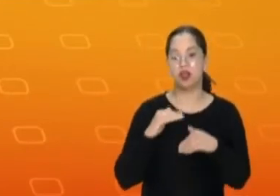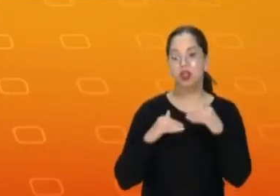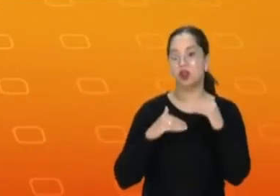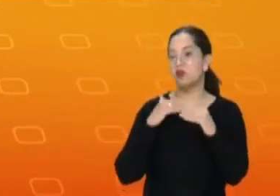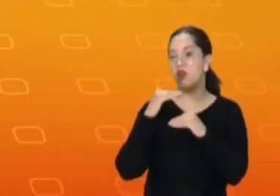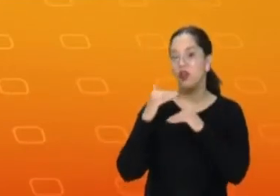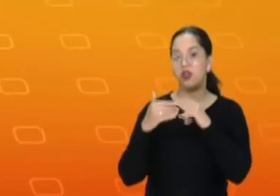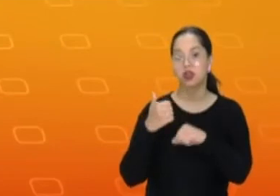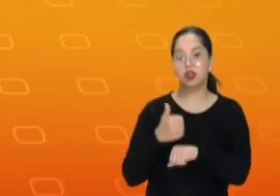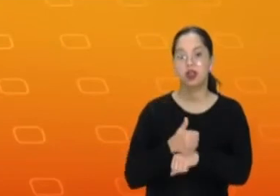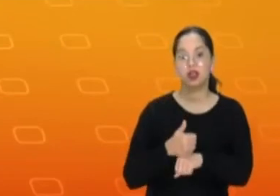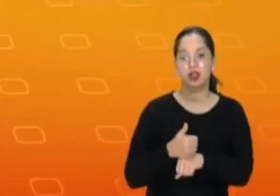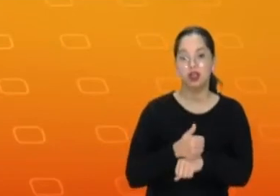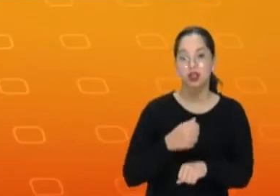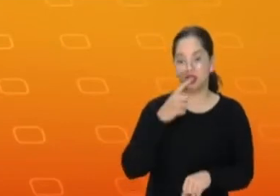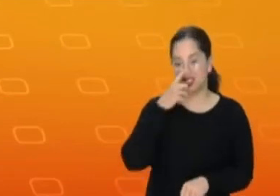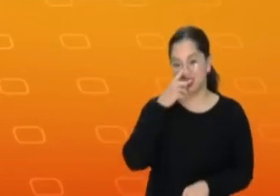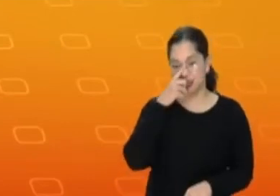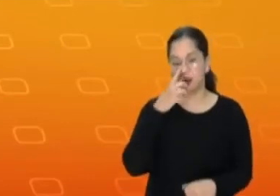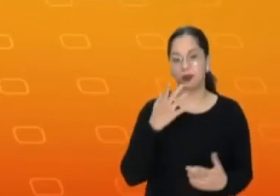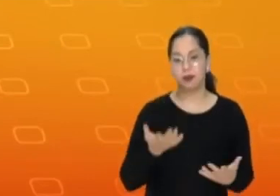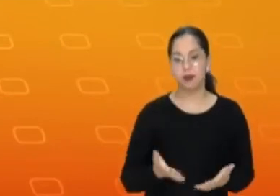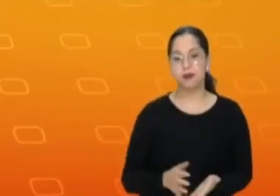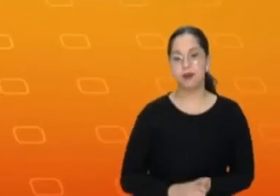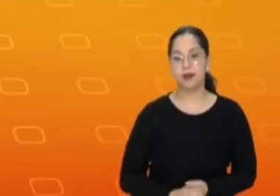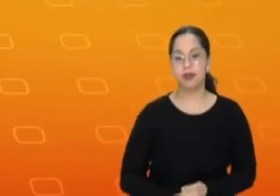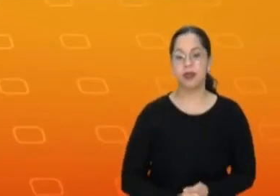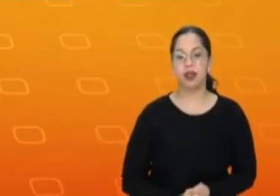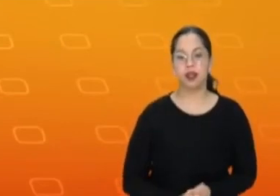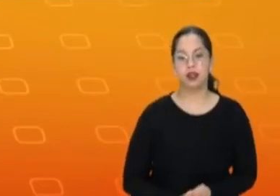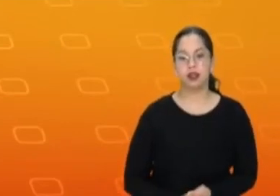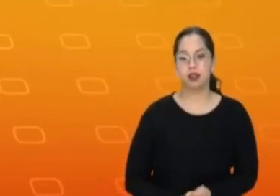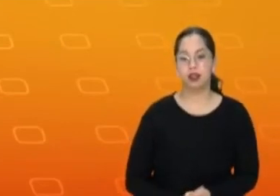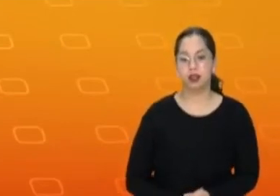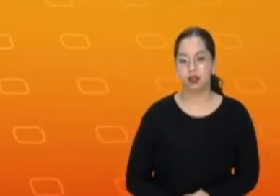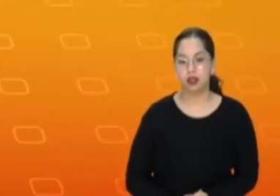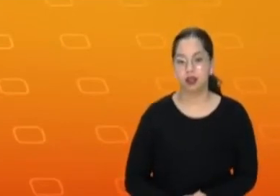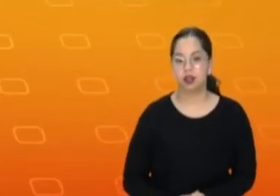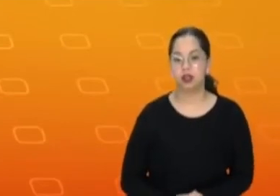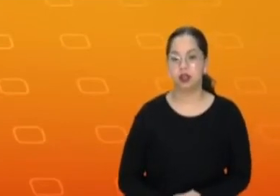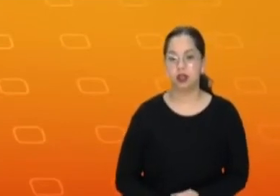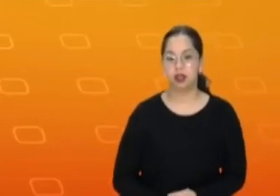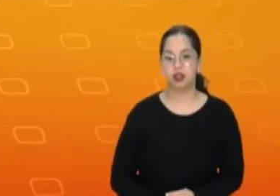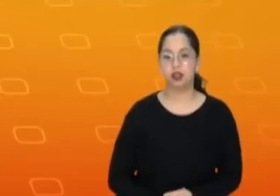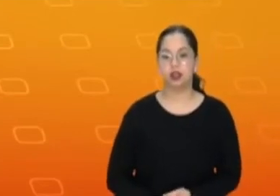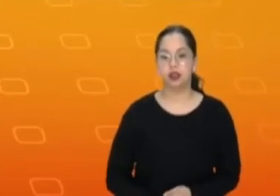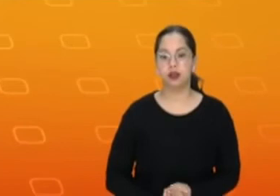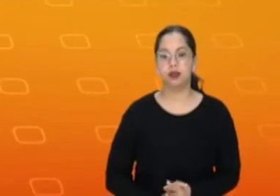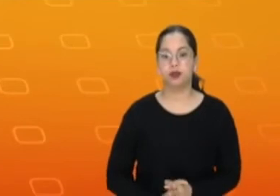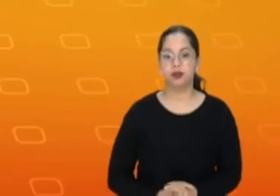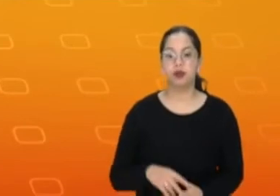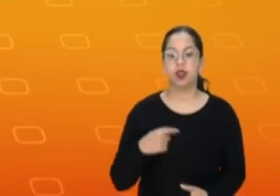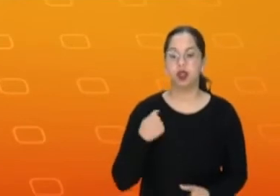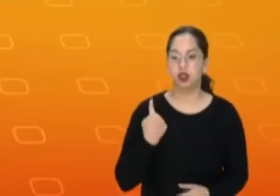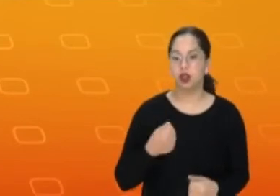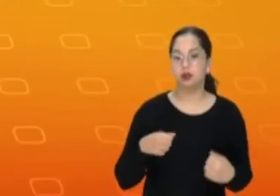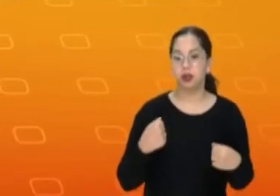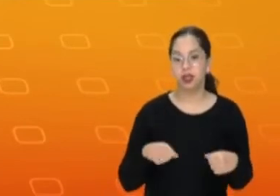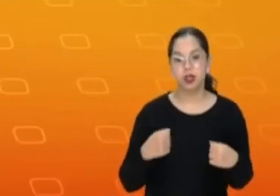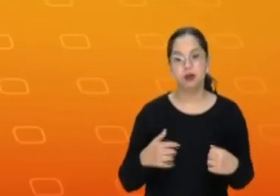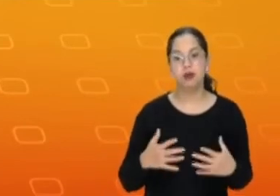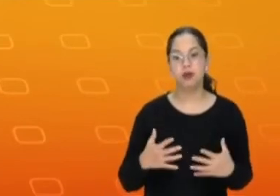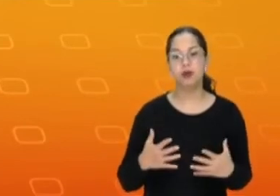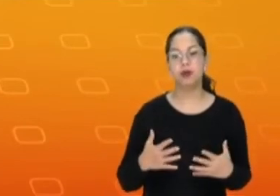estão presentes não estariam, não é verdade? Parariam lá atrás. Então, eu diria o seguinte: nós temos que nos